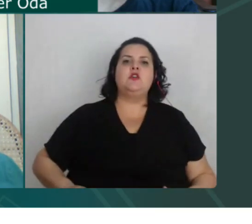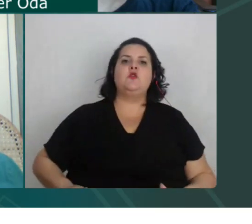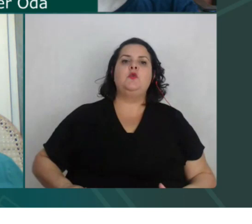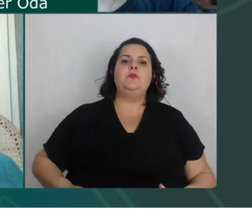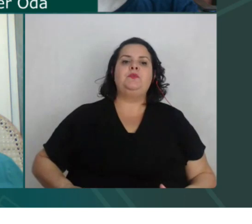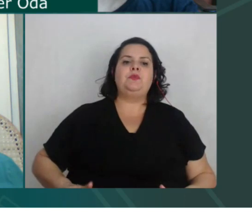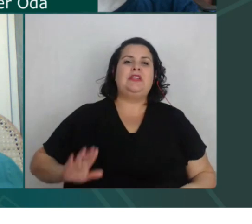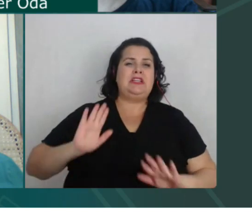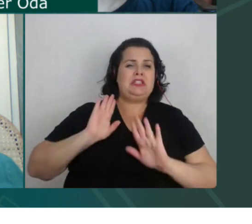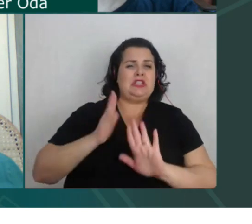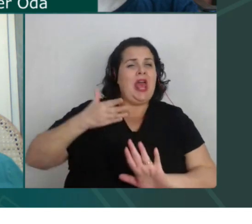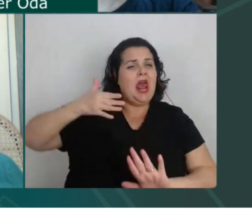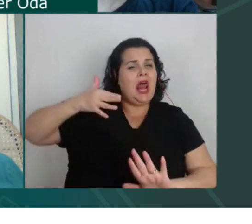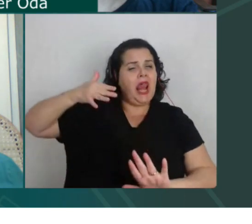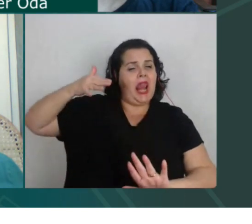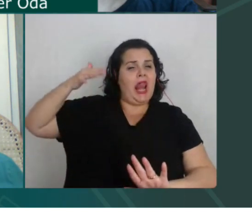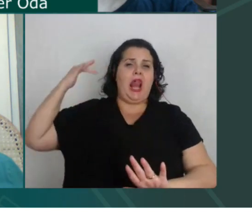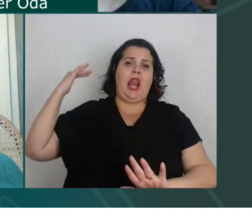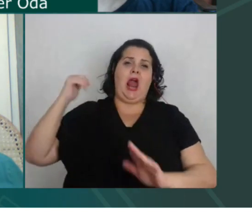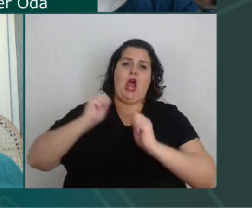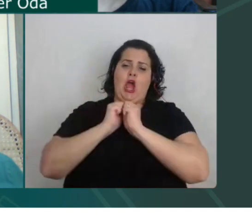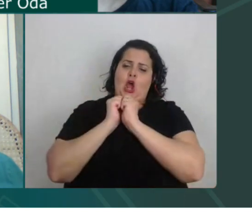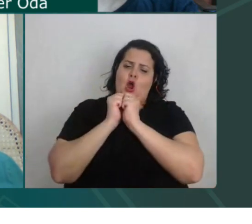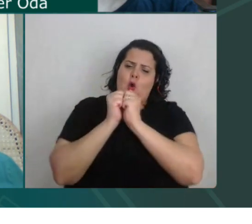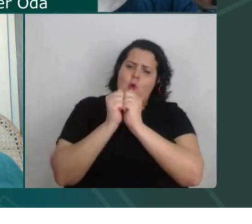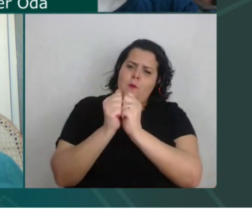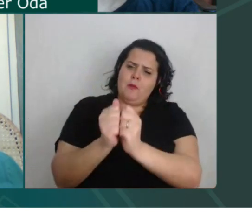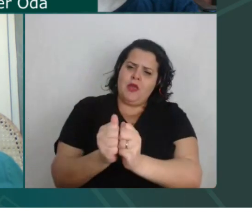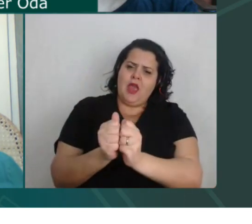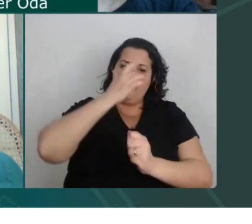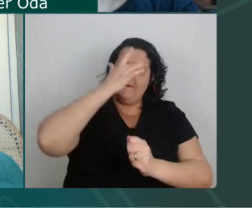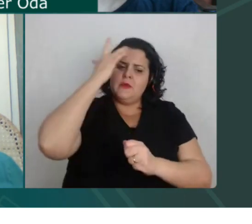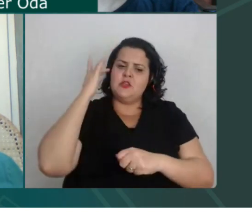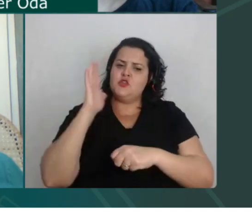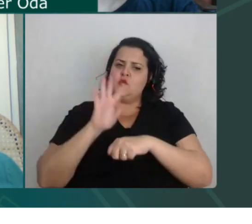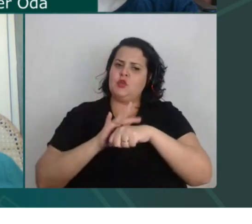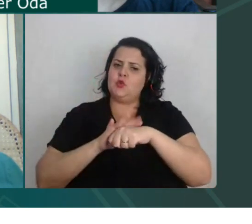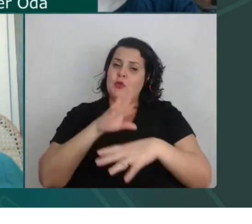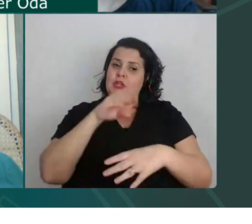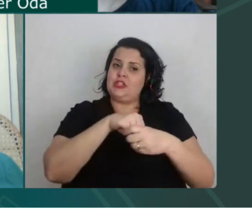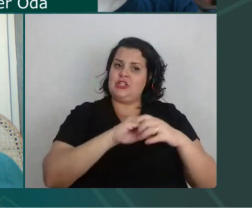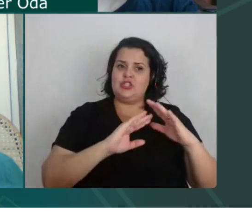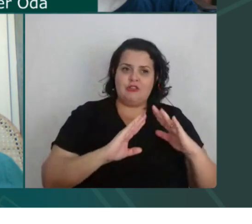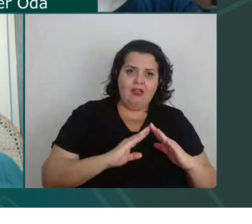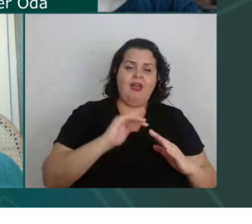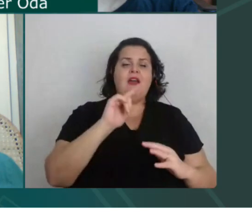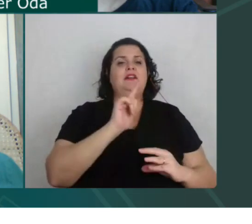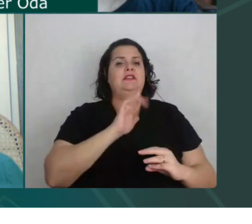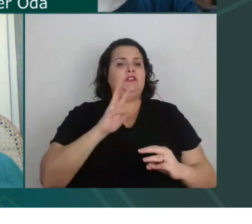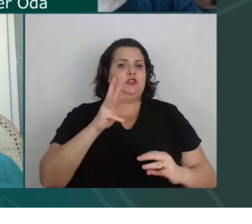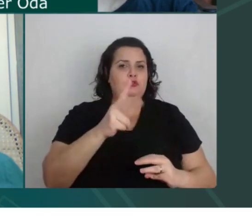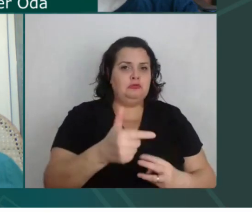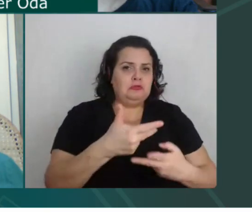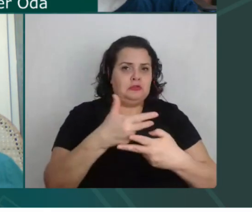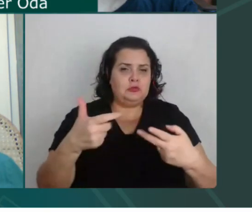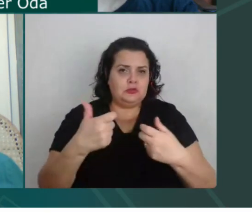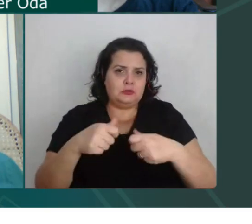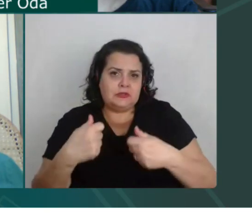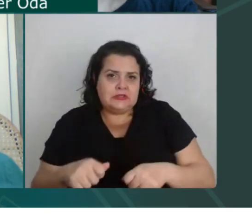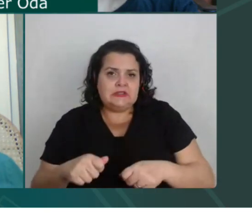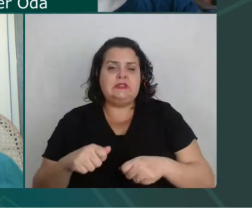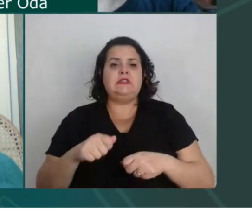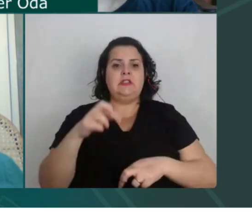de acompanhamento das pessoas doentes em casa, com condições adequadas, avaliando oximetria